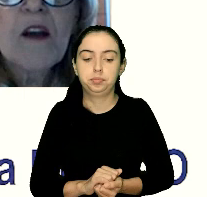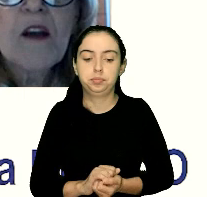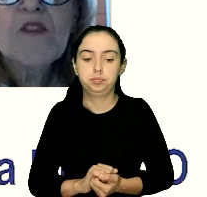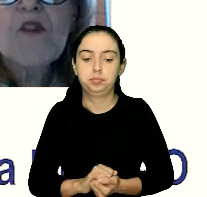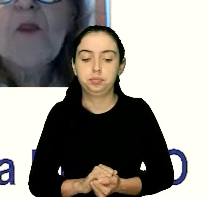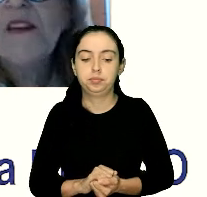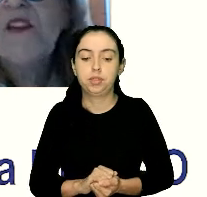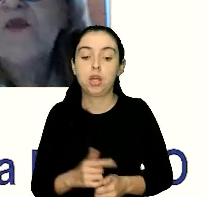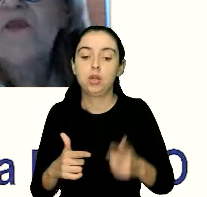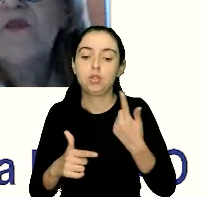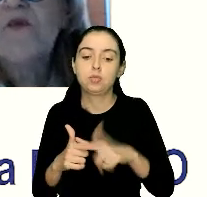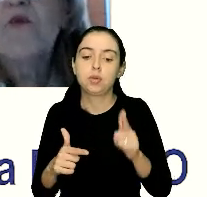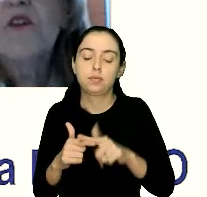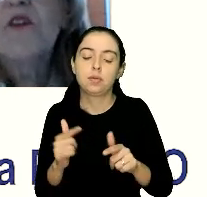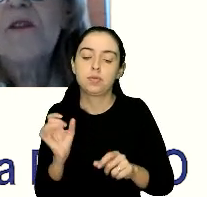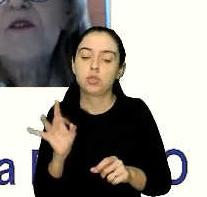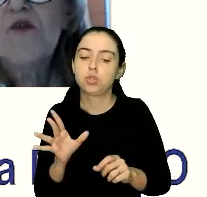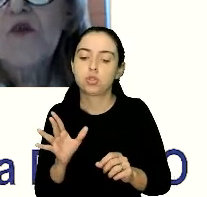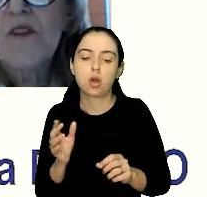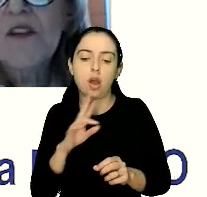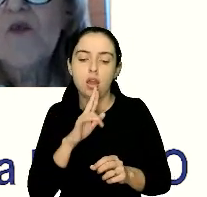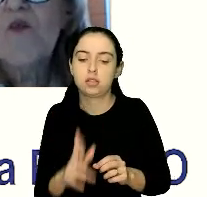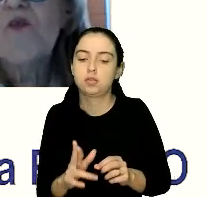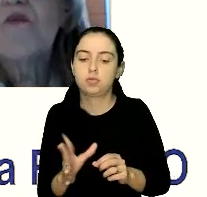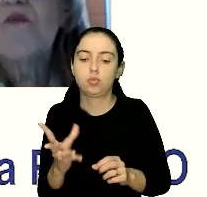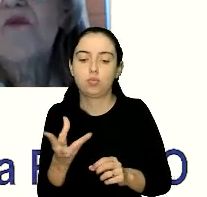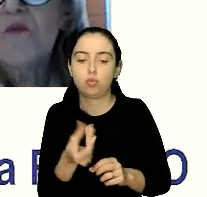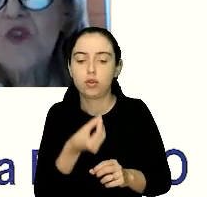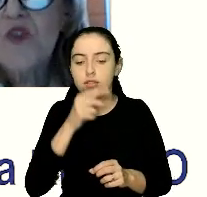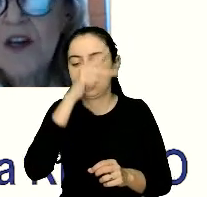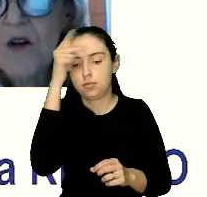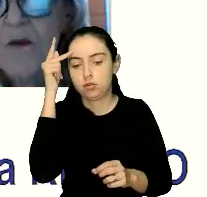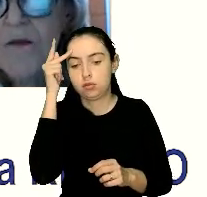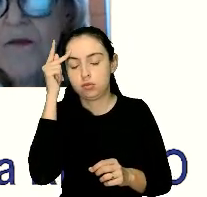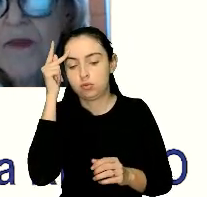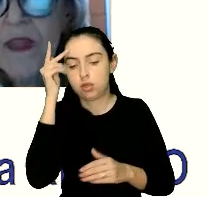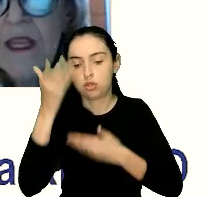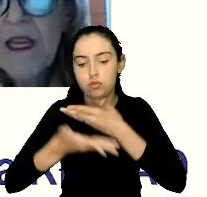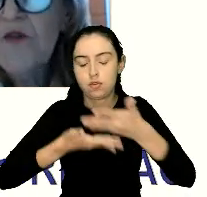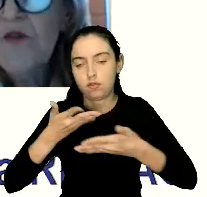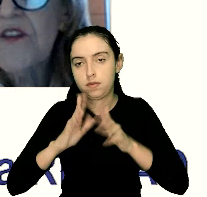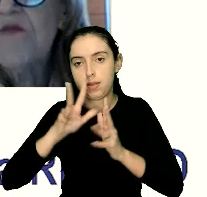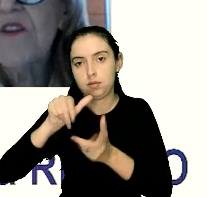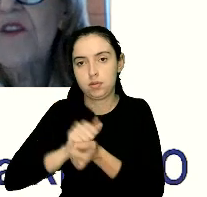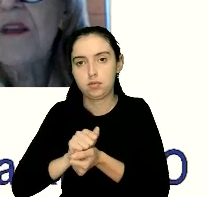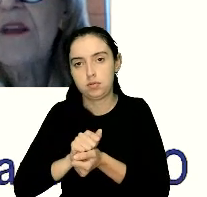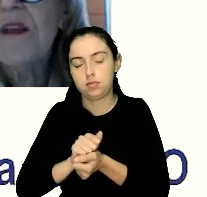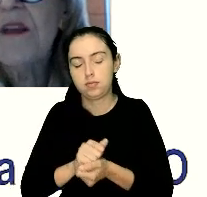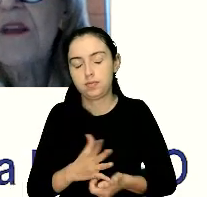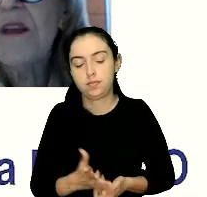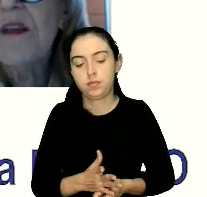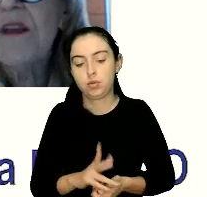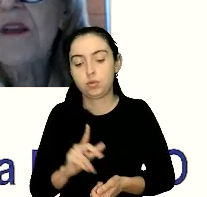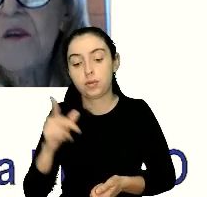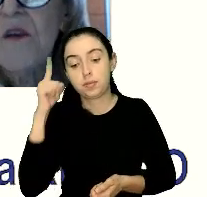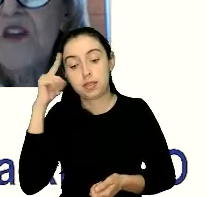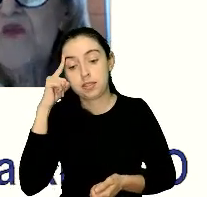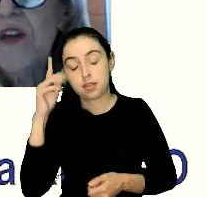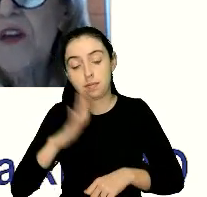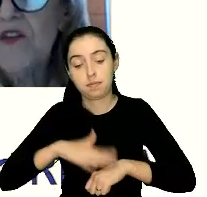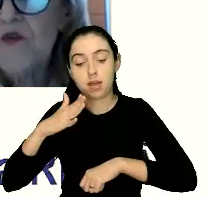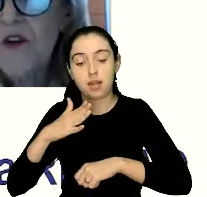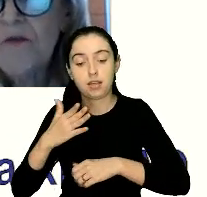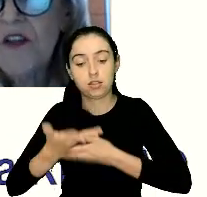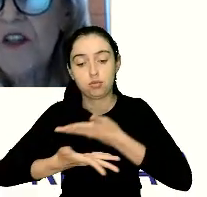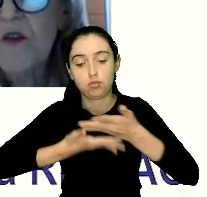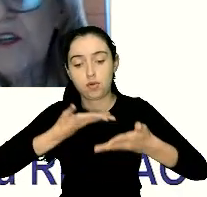os problemas só podem ser resolvidos por muitas pessoas e com um envolvimento geral. Nós temos que pensar mais afetivamente